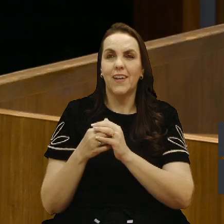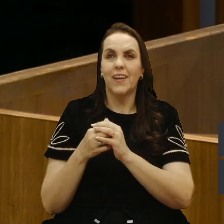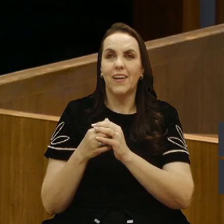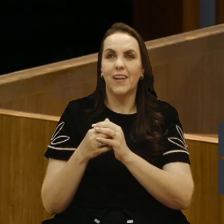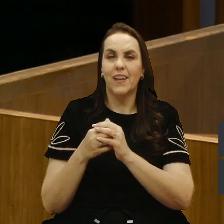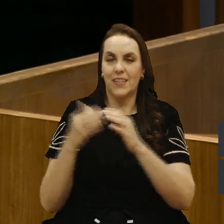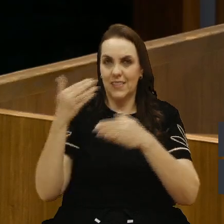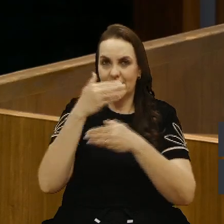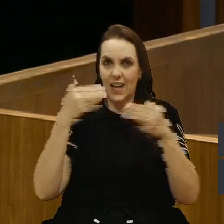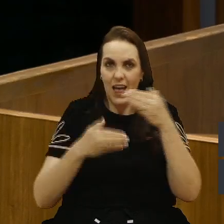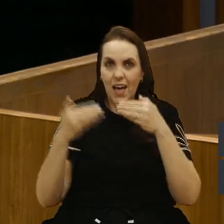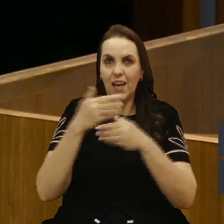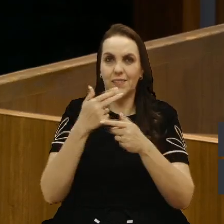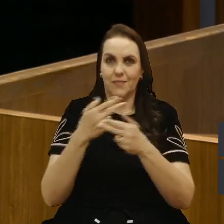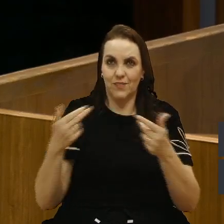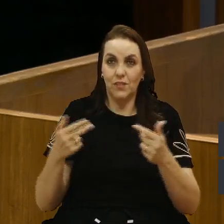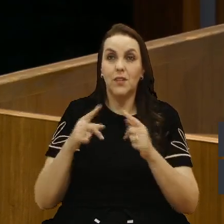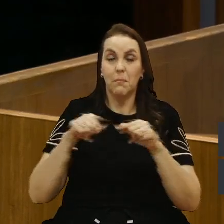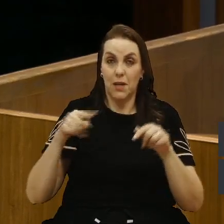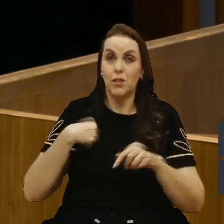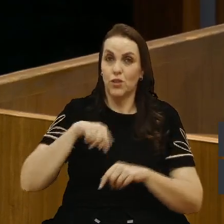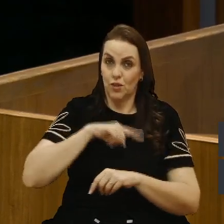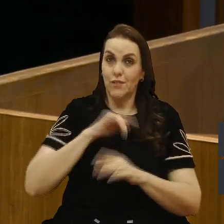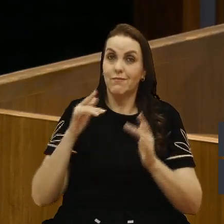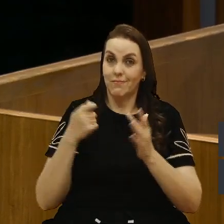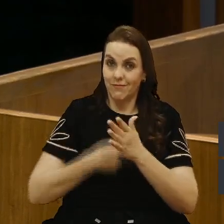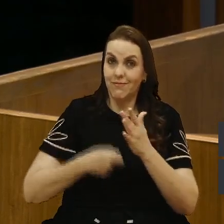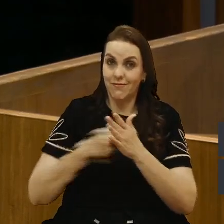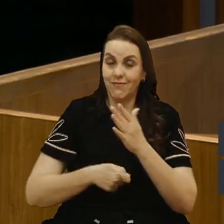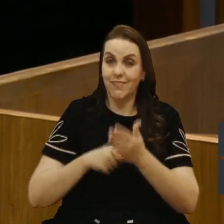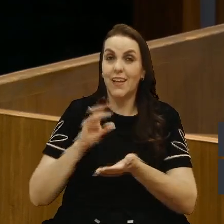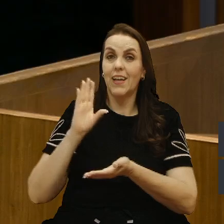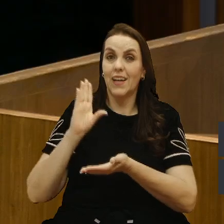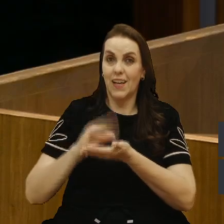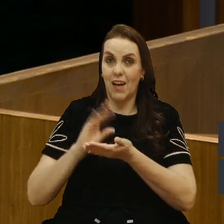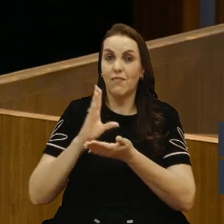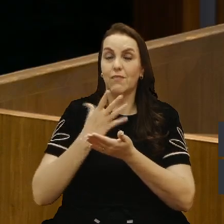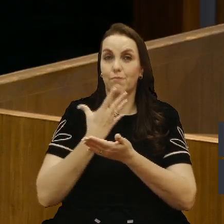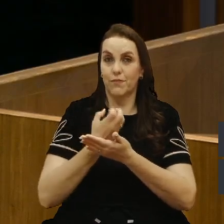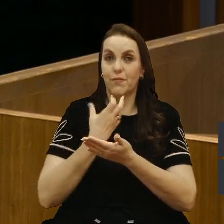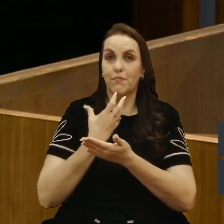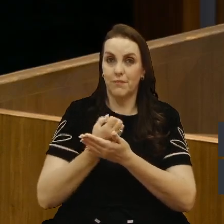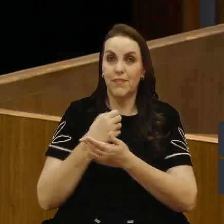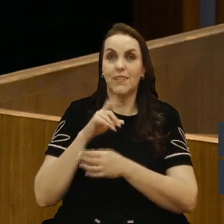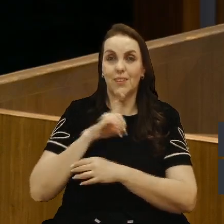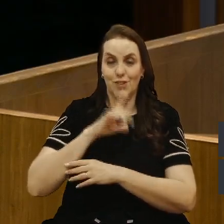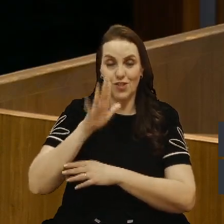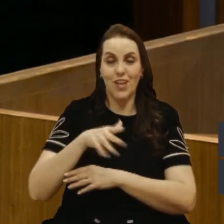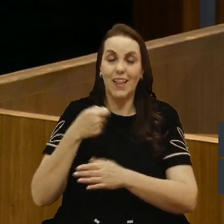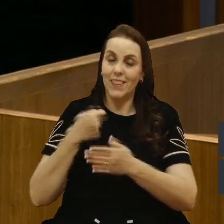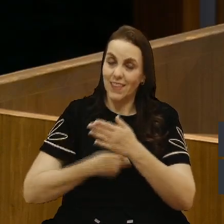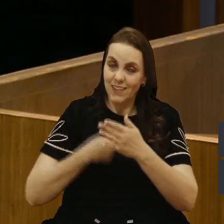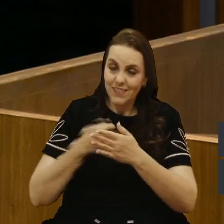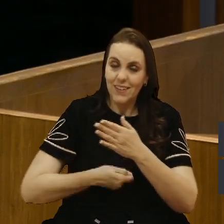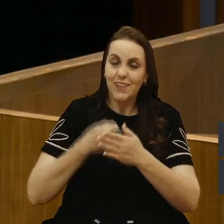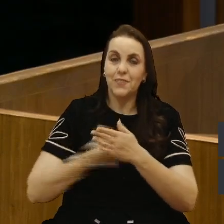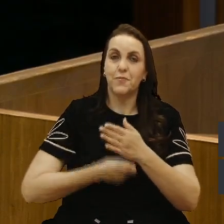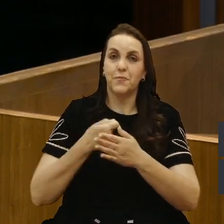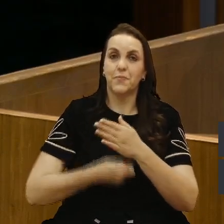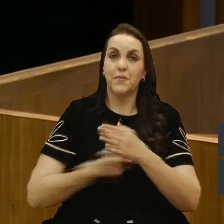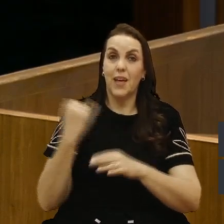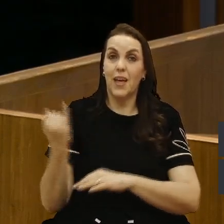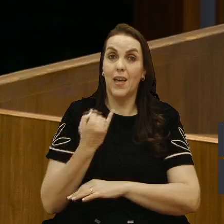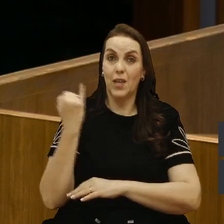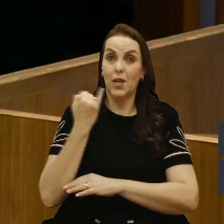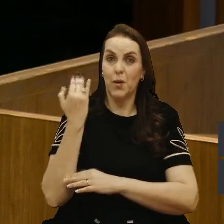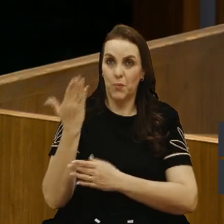os slides, enfim, ali, mas a gente tentou fazer, a gente fez uma gravação de tela, tentando pegar essa